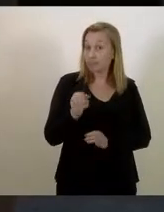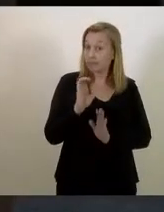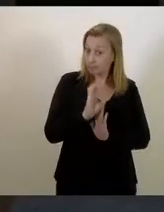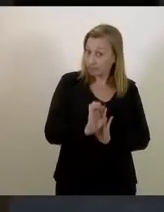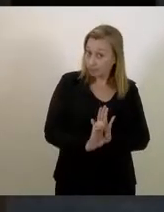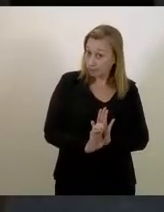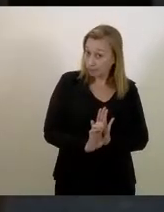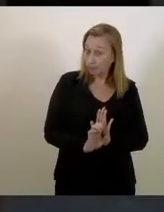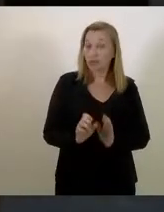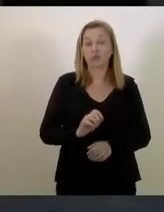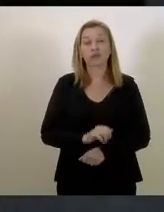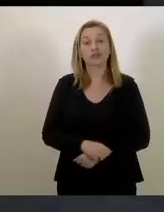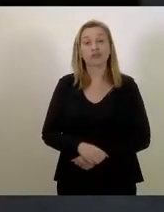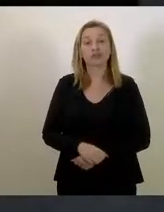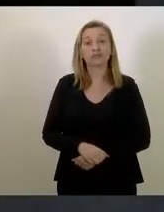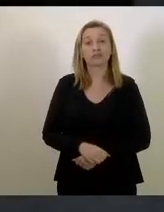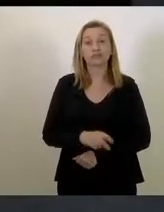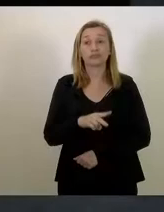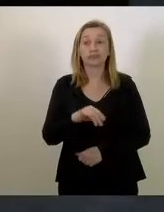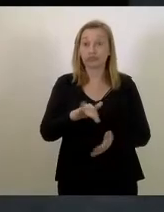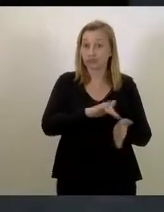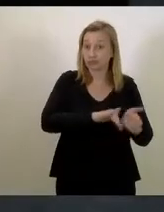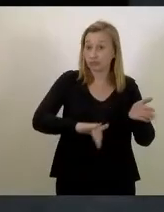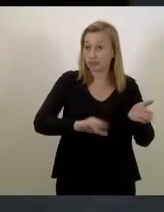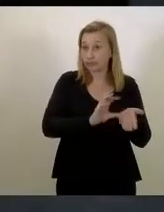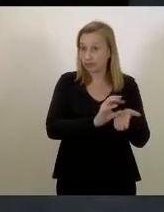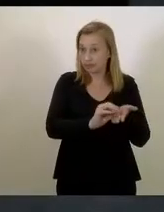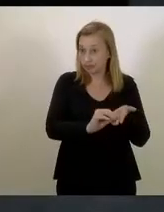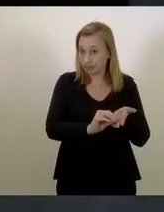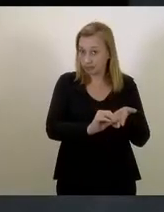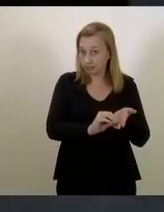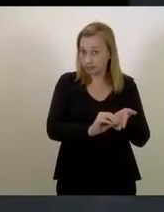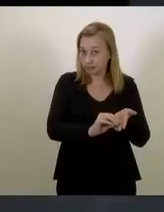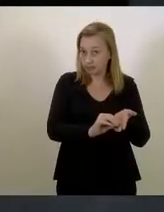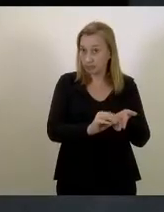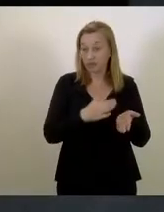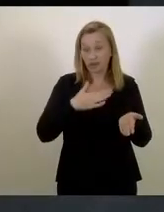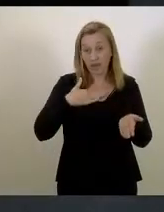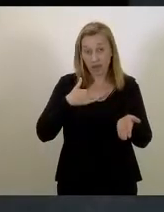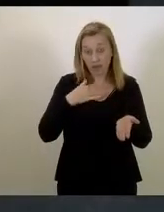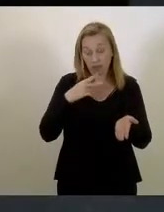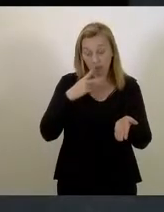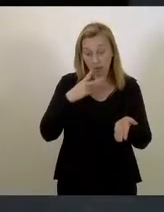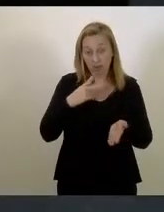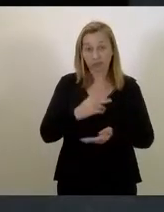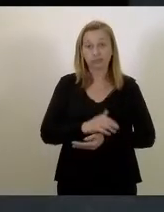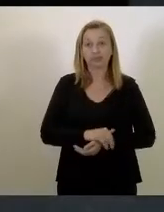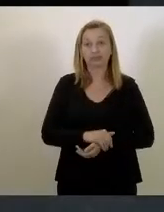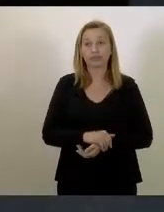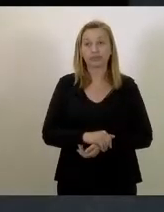e vai sair de pauta e vou me reposicionar